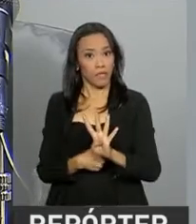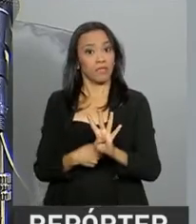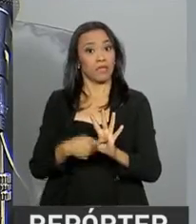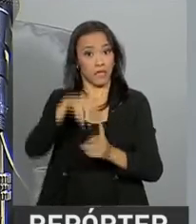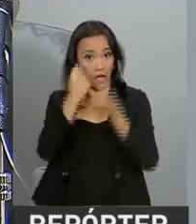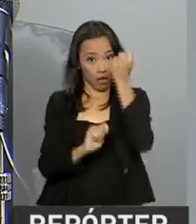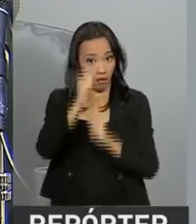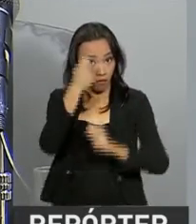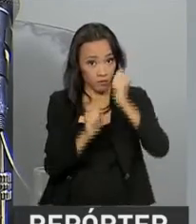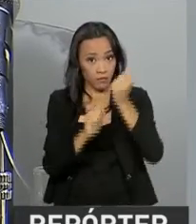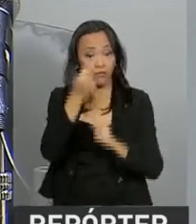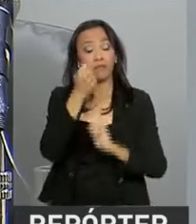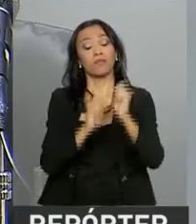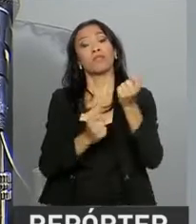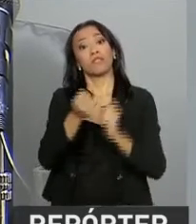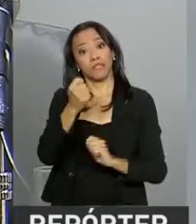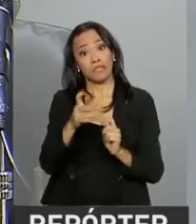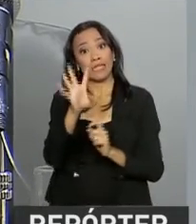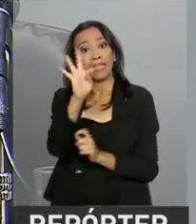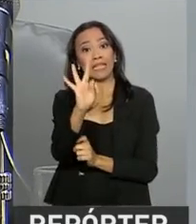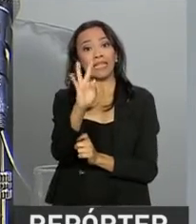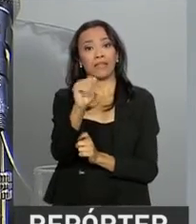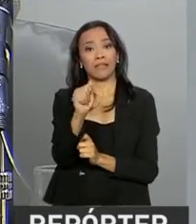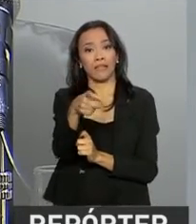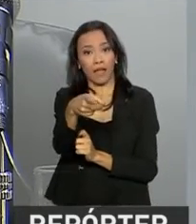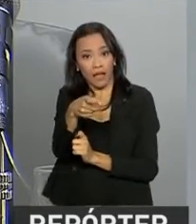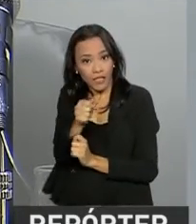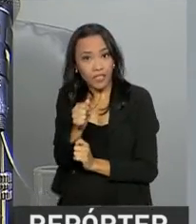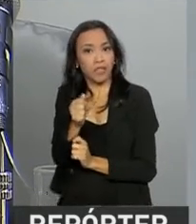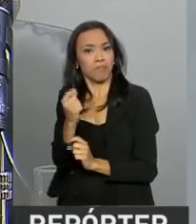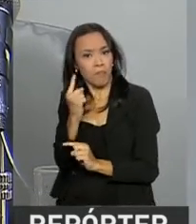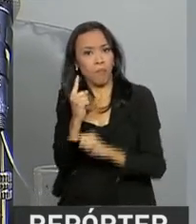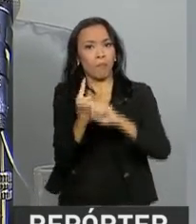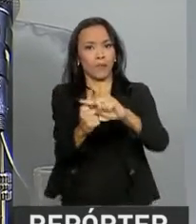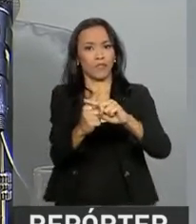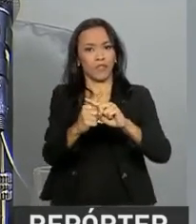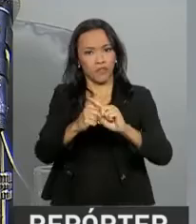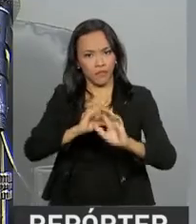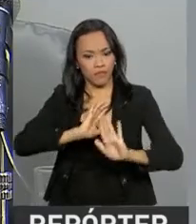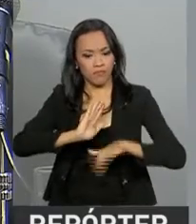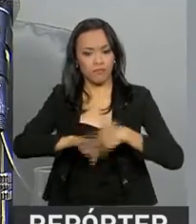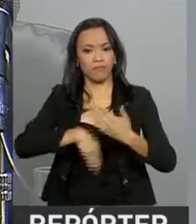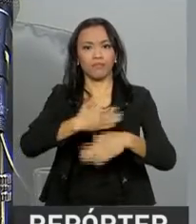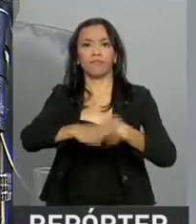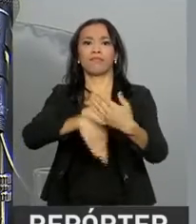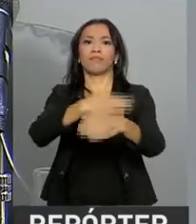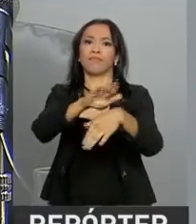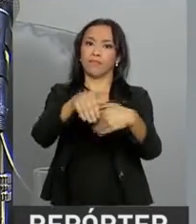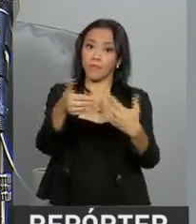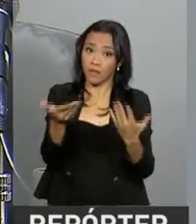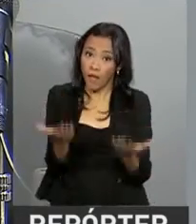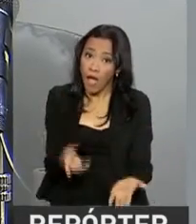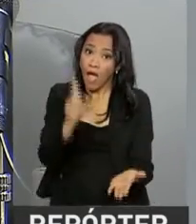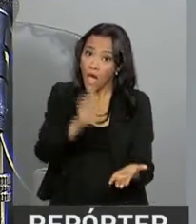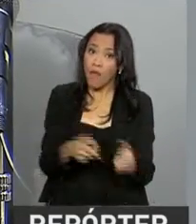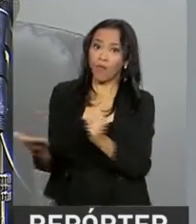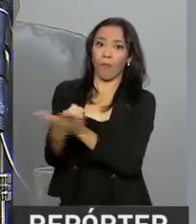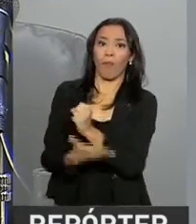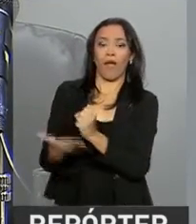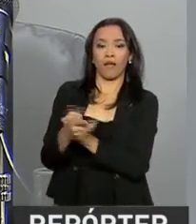registra taxas de crescimento positiva, né. Então, é com base